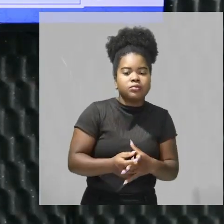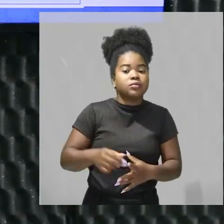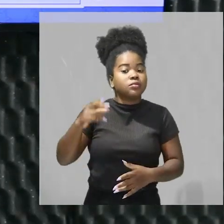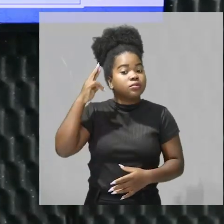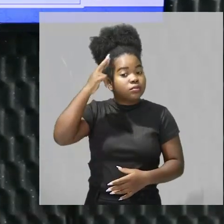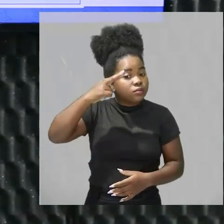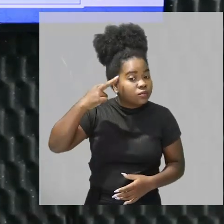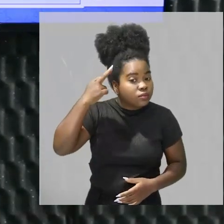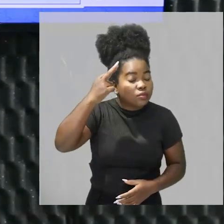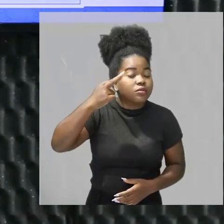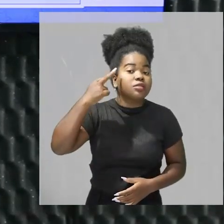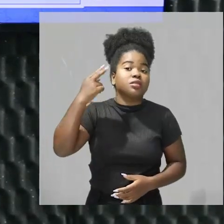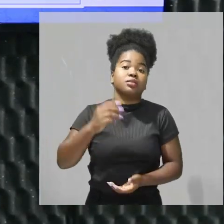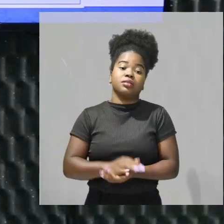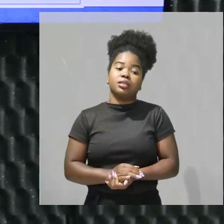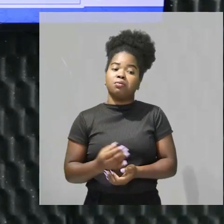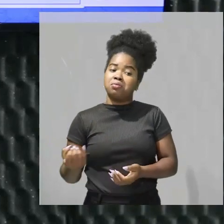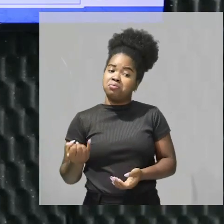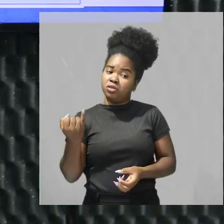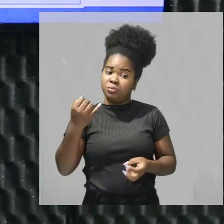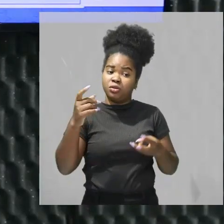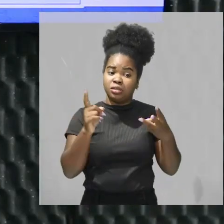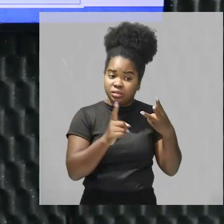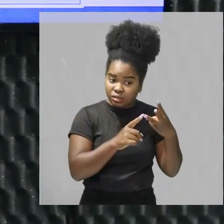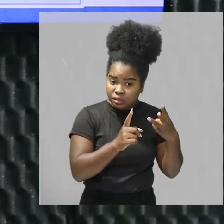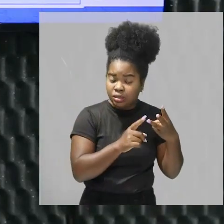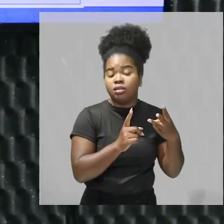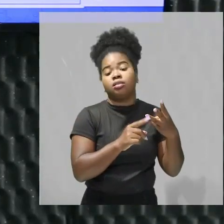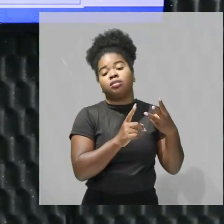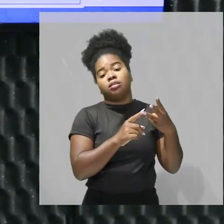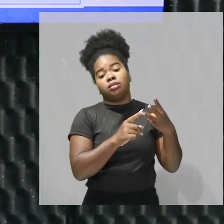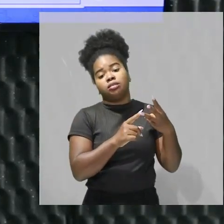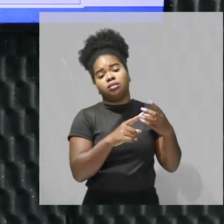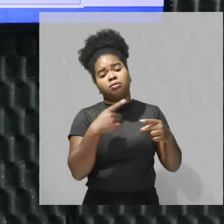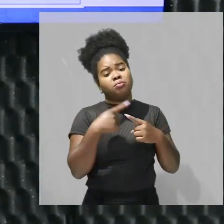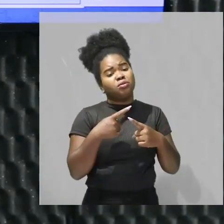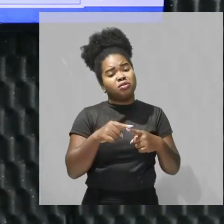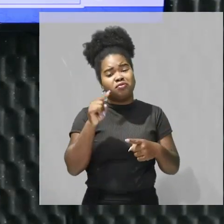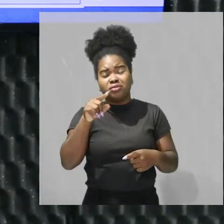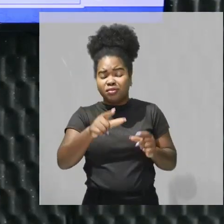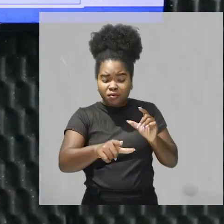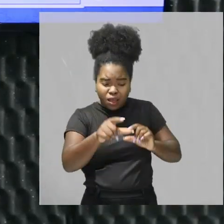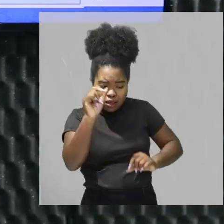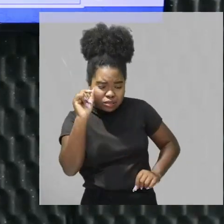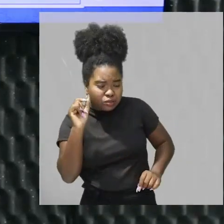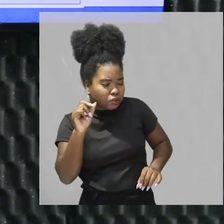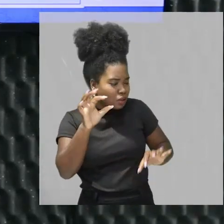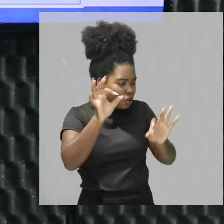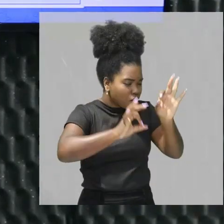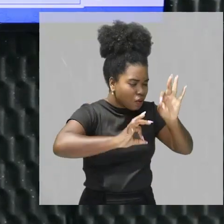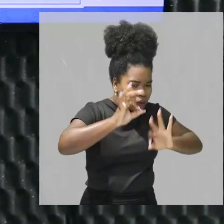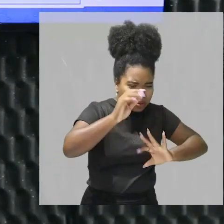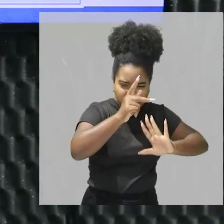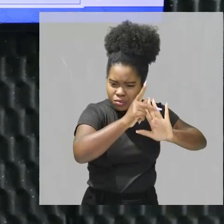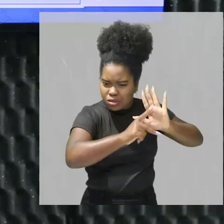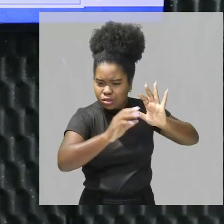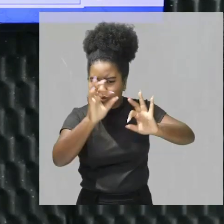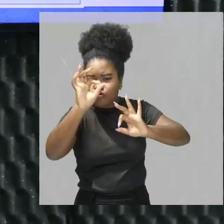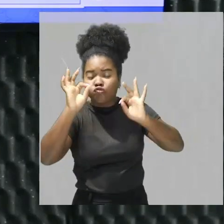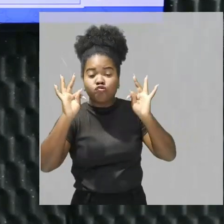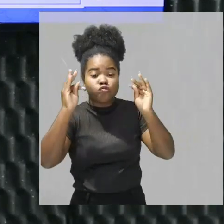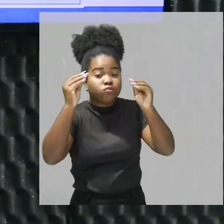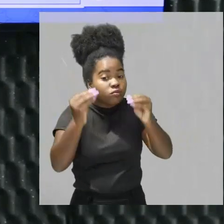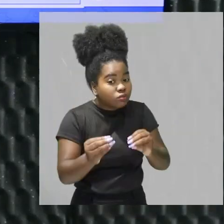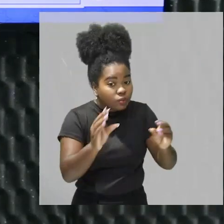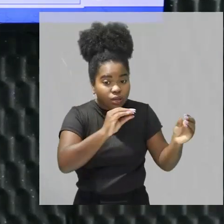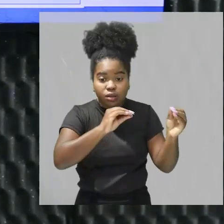competência muito importante, que é nessa competência que vocês vão selecionar e organizar para que possa colocar os argumentos de